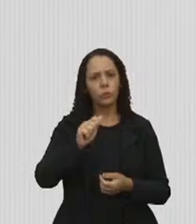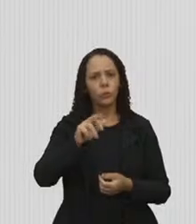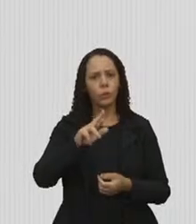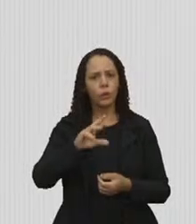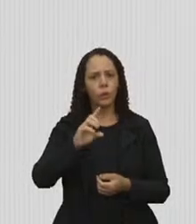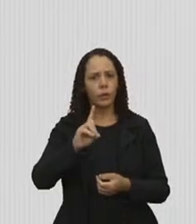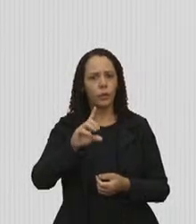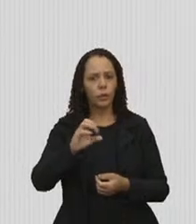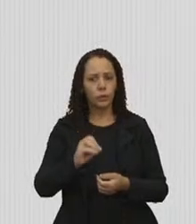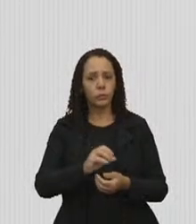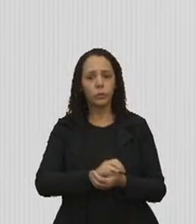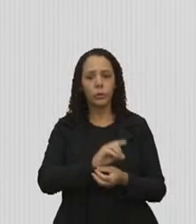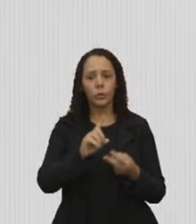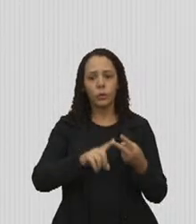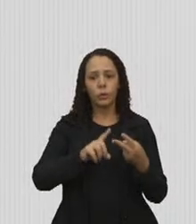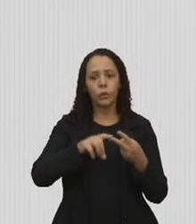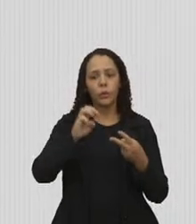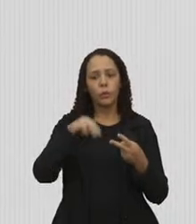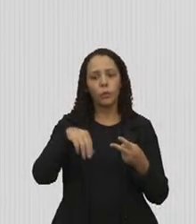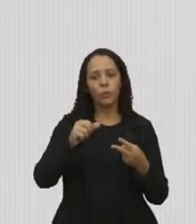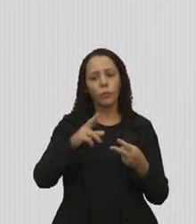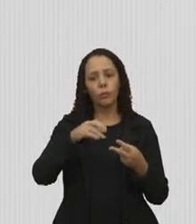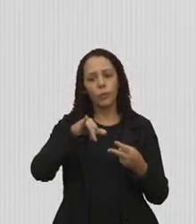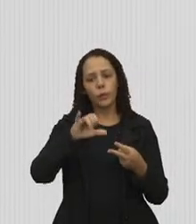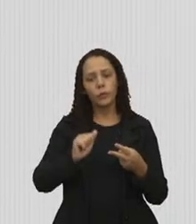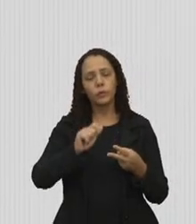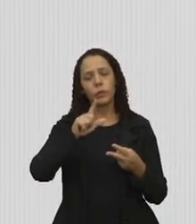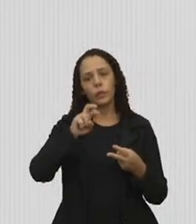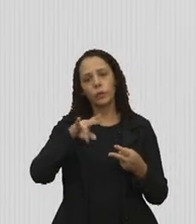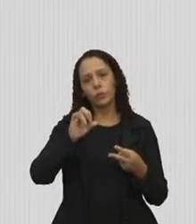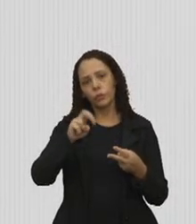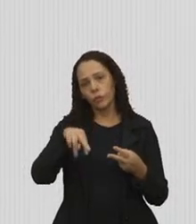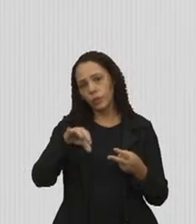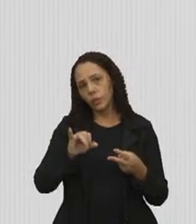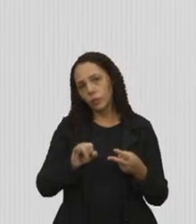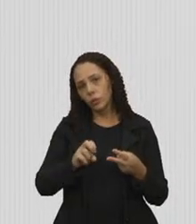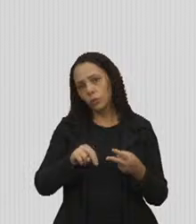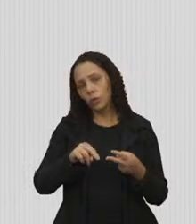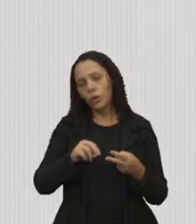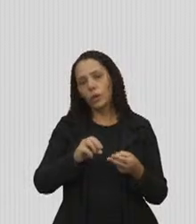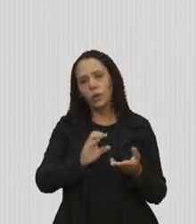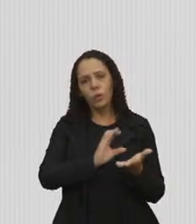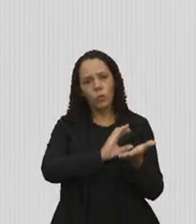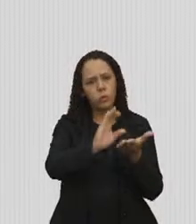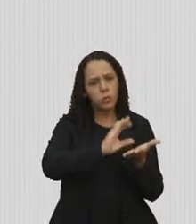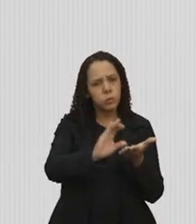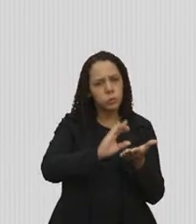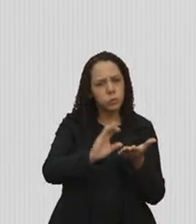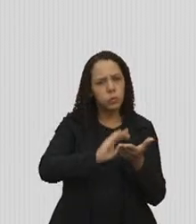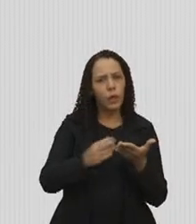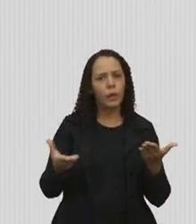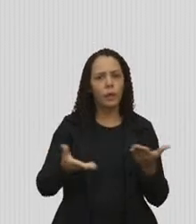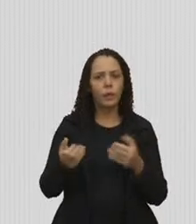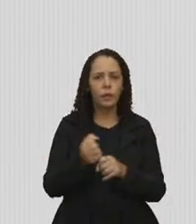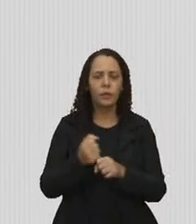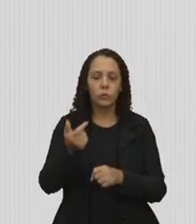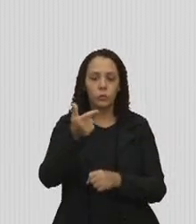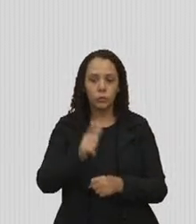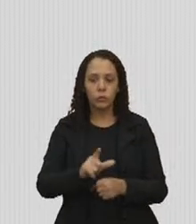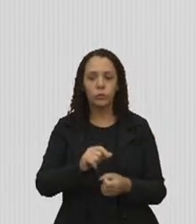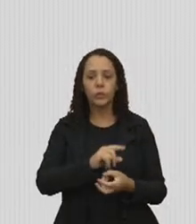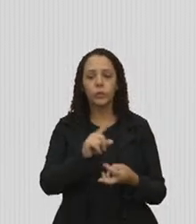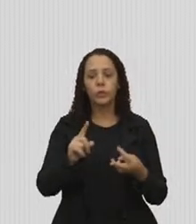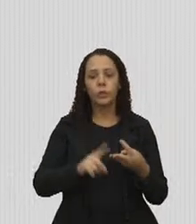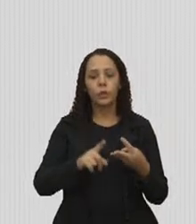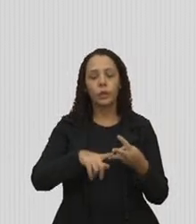para a gente, Márcio Alvino mandou recurso para a gente vários anos, inclusive esse ano ele mandou, Alencar